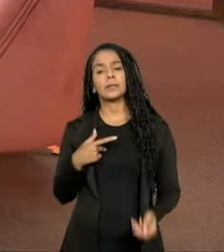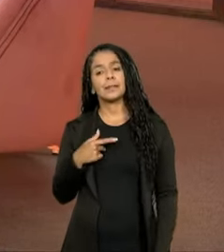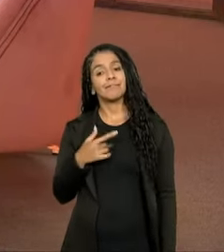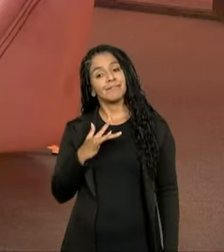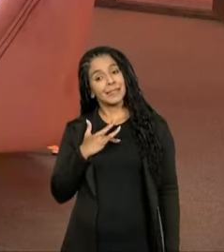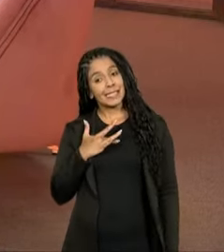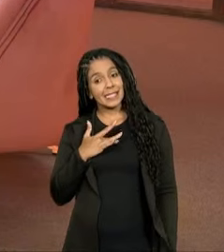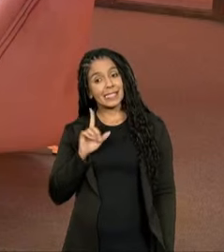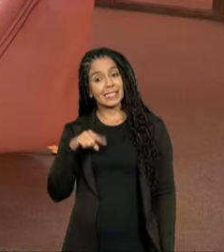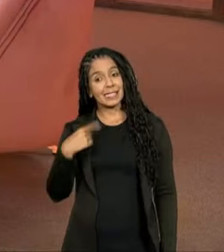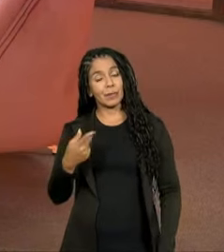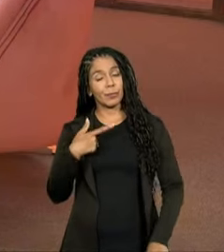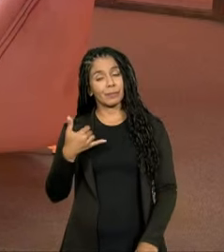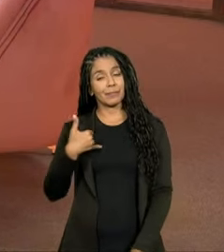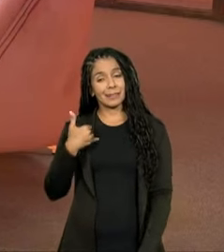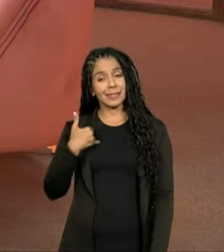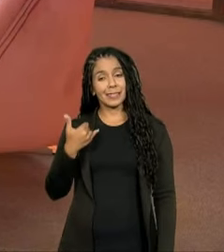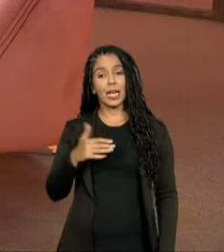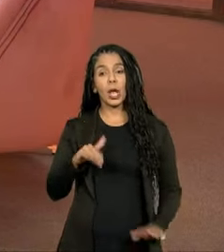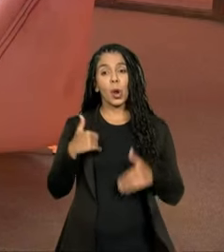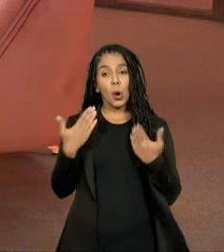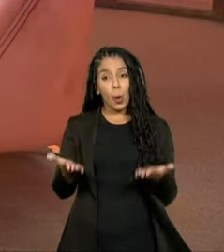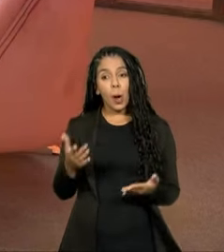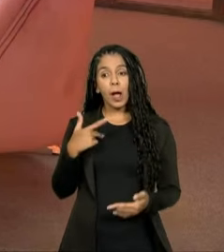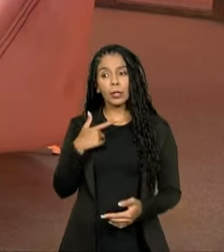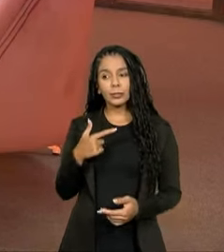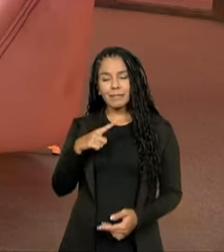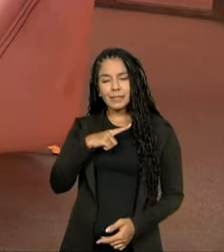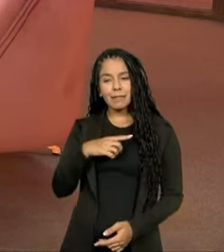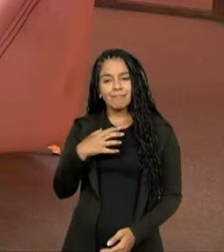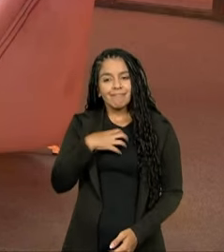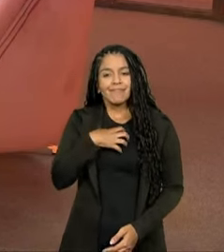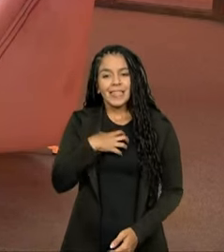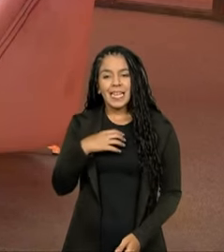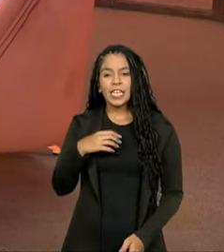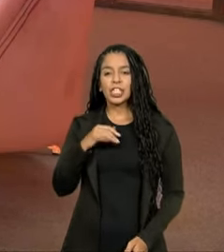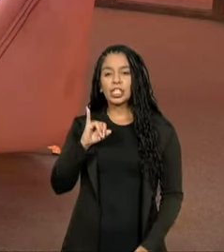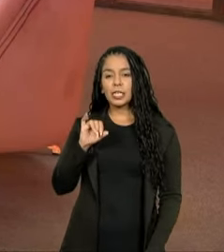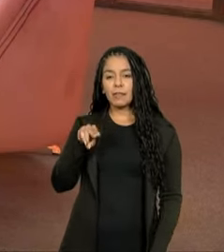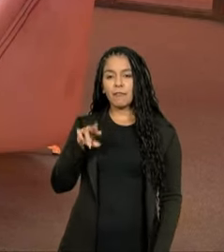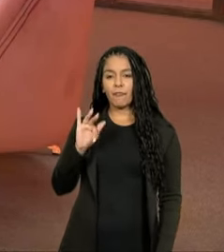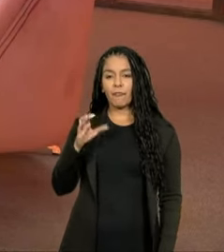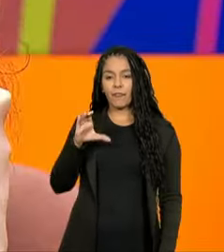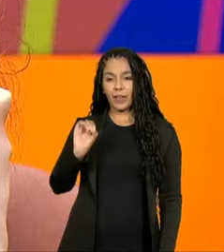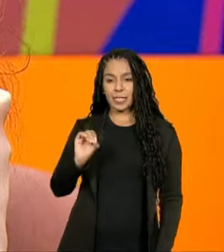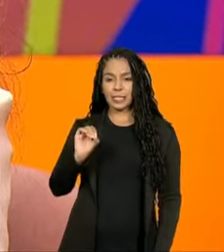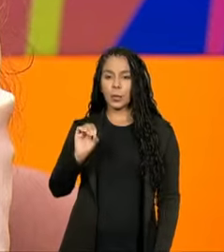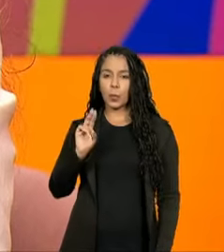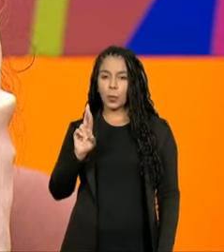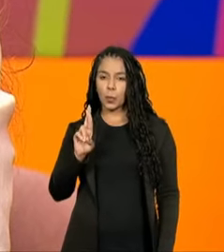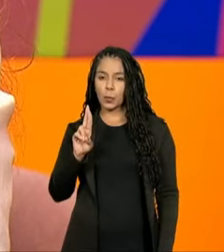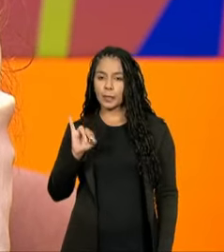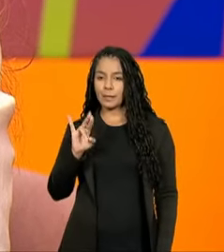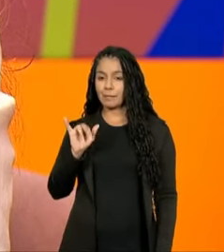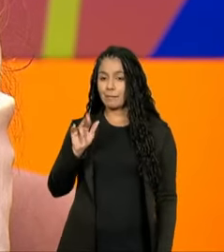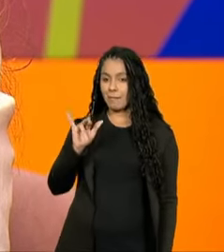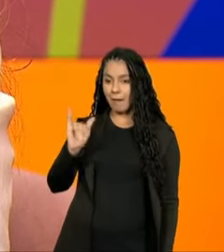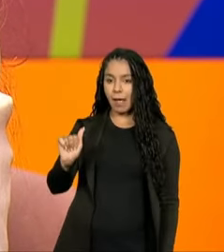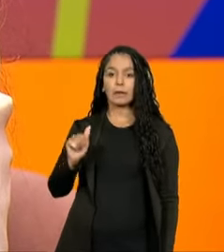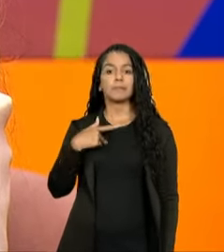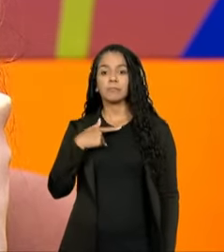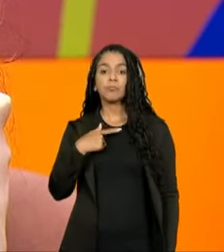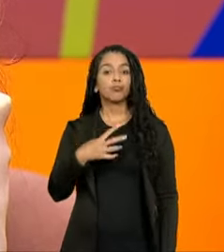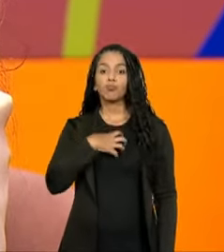depois de uma idade, a infecção urinária fica assintomática, você pode ter e não sentir. E essas alterações, na verdade, Cissa, elas podem